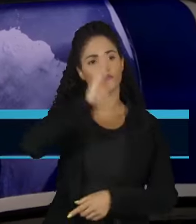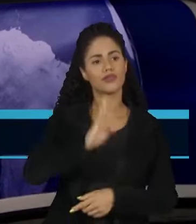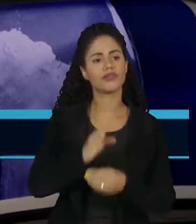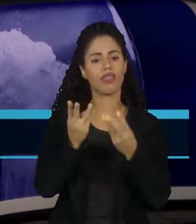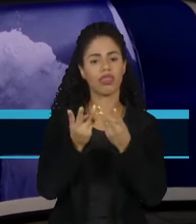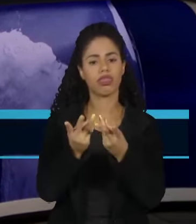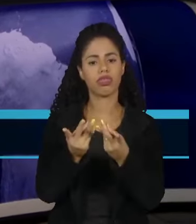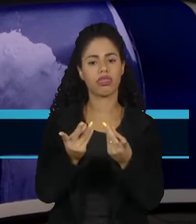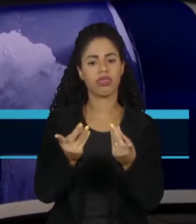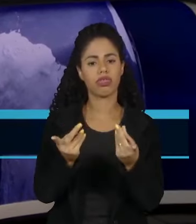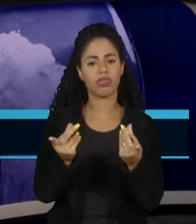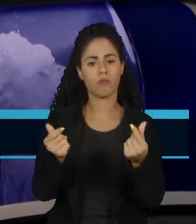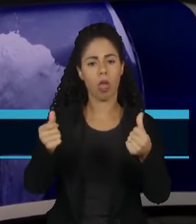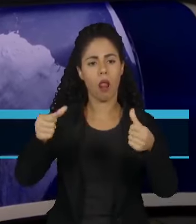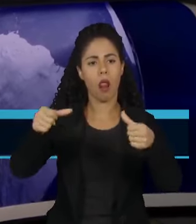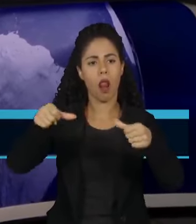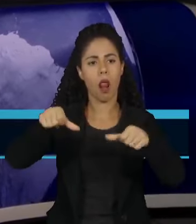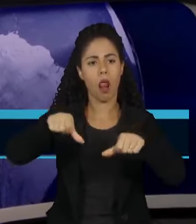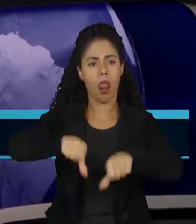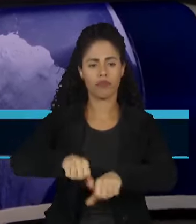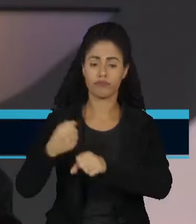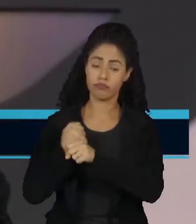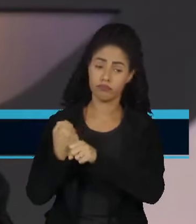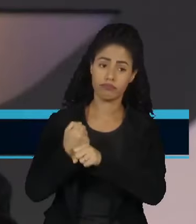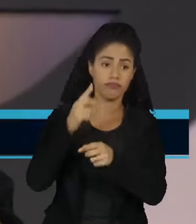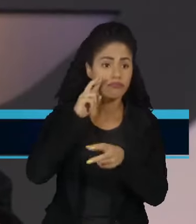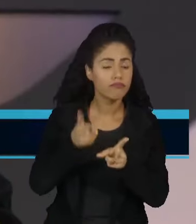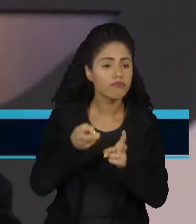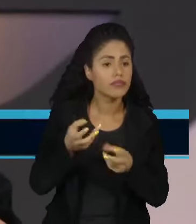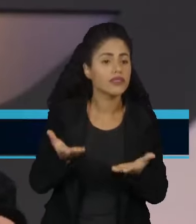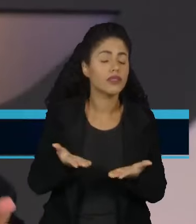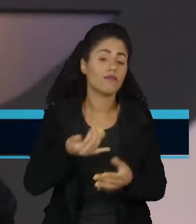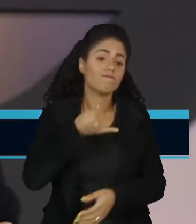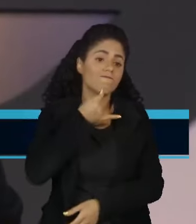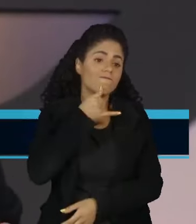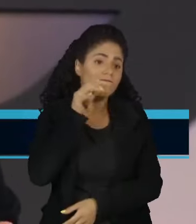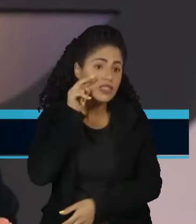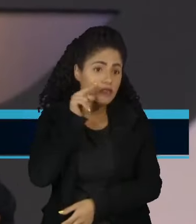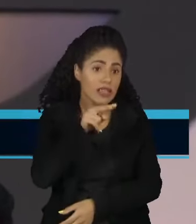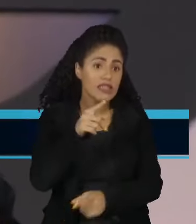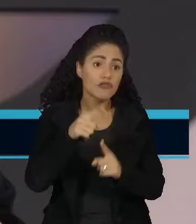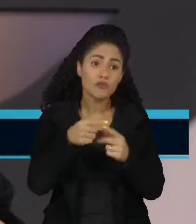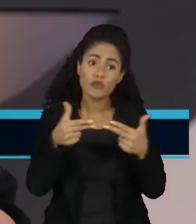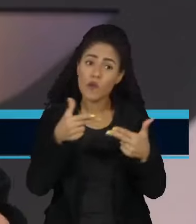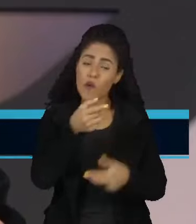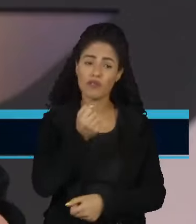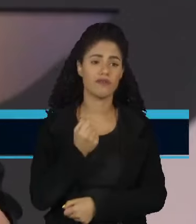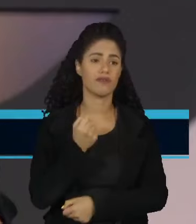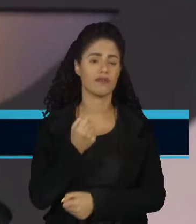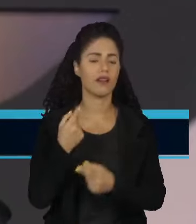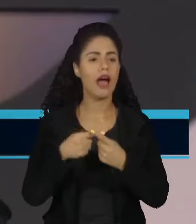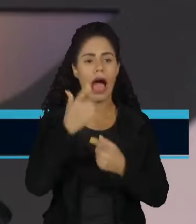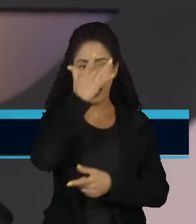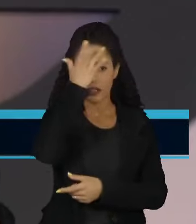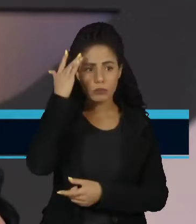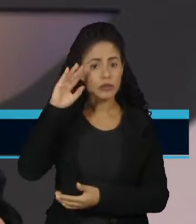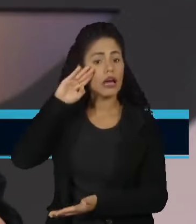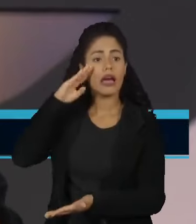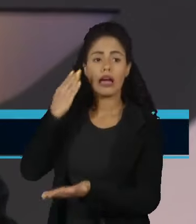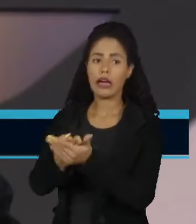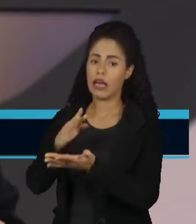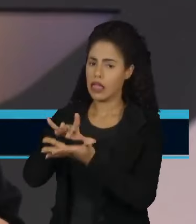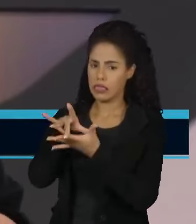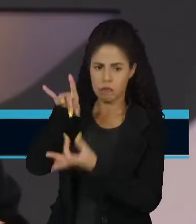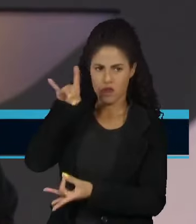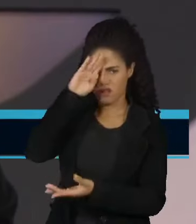deteriorando ao longo das últimas décadas, né? Então, é uma tristeza a gente ver esse tipo de cenário, ver essas pessoas que não acreditam no